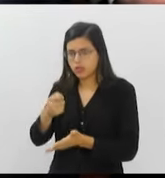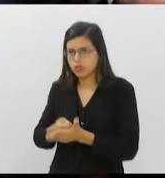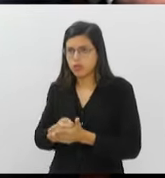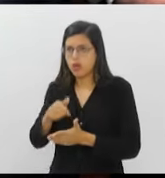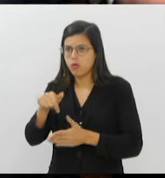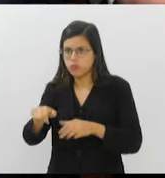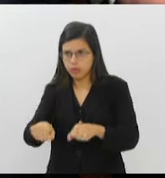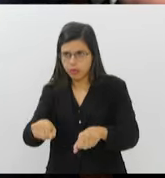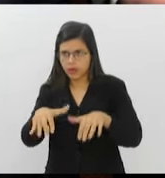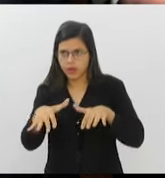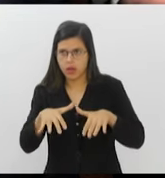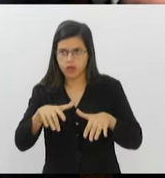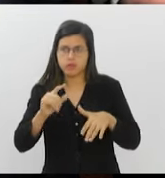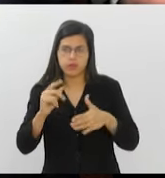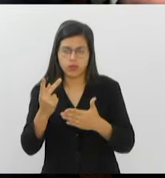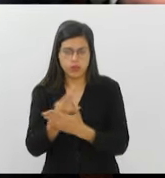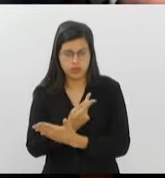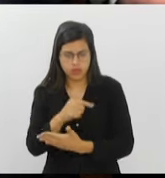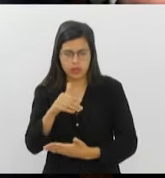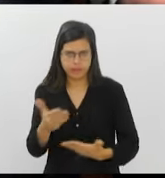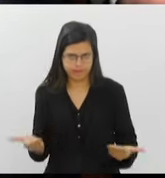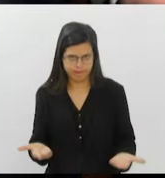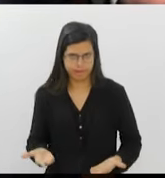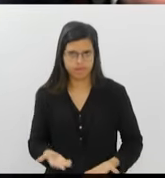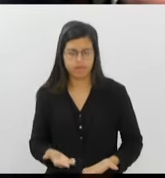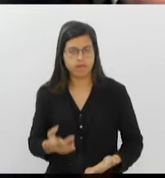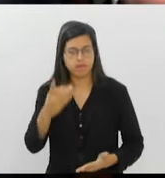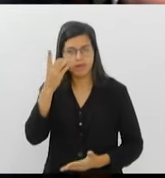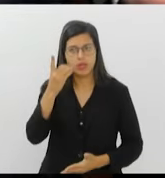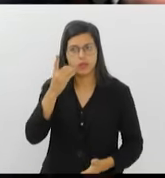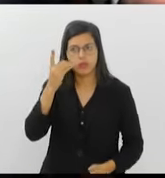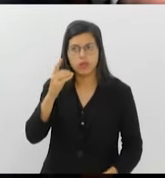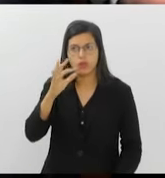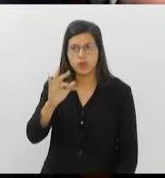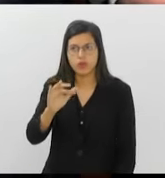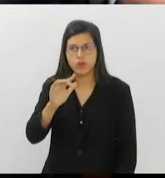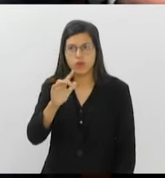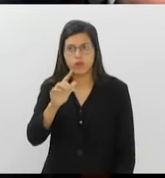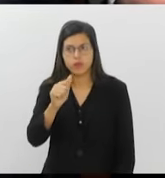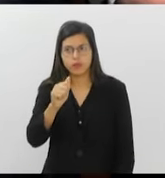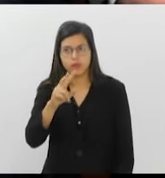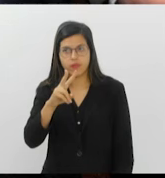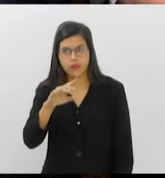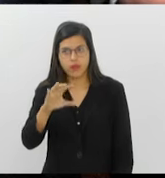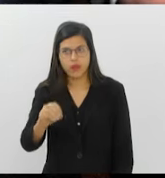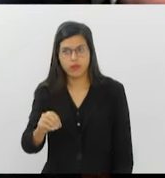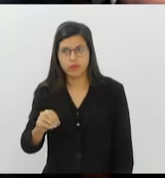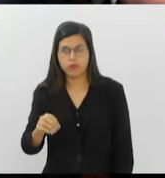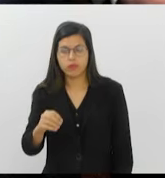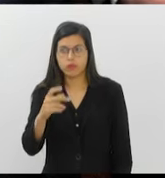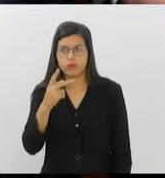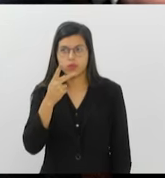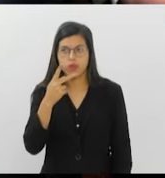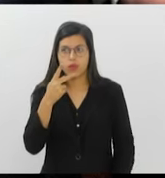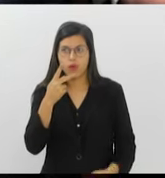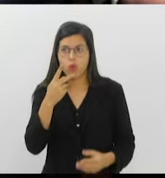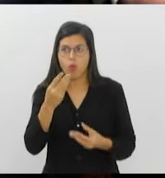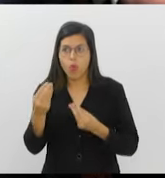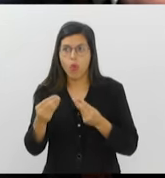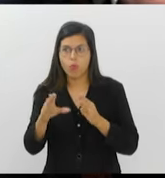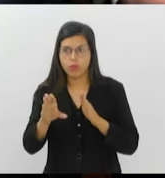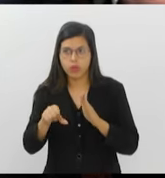que está acontecendo. O que o deputado Serafini está se insurgindo é com a forma que foi defendida a